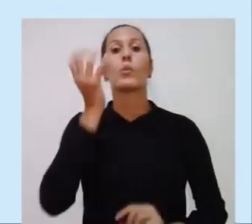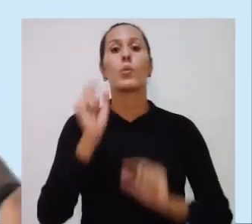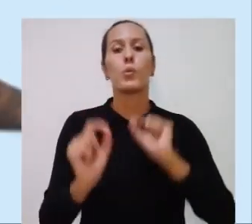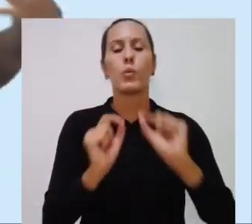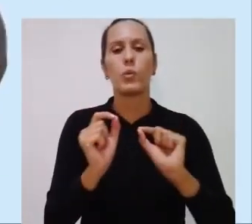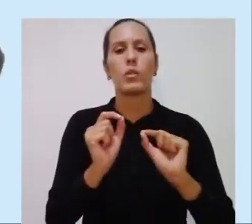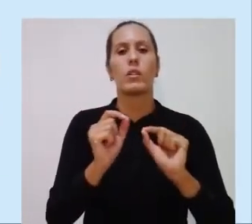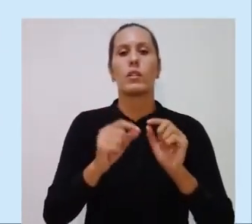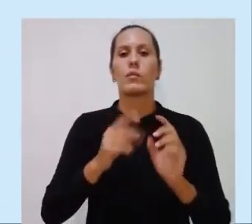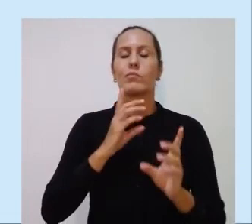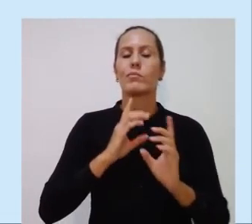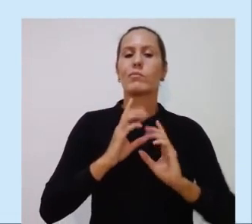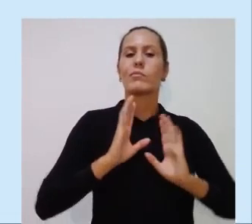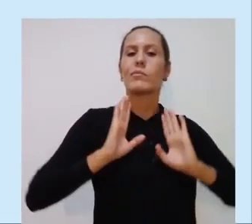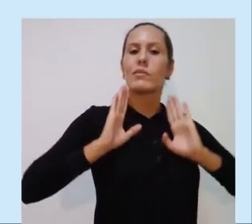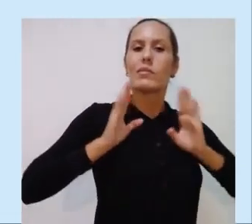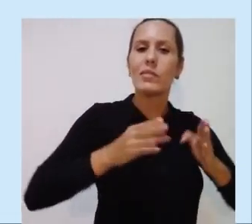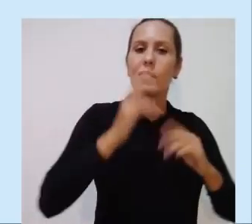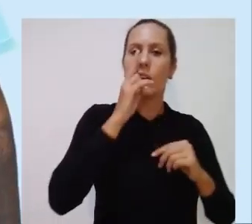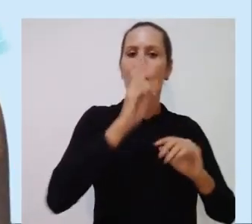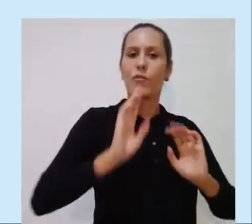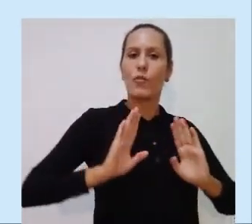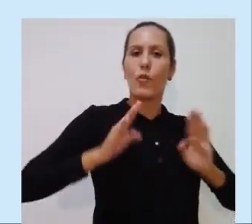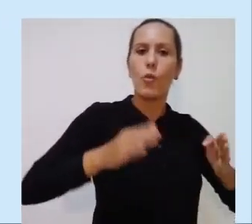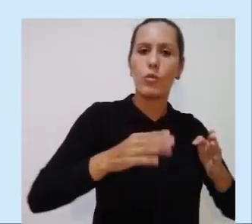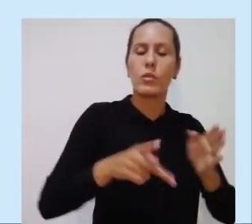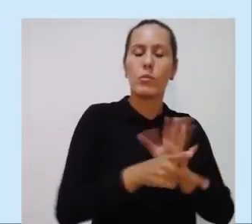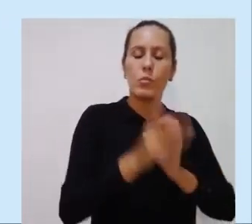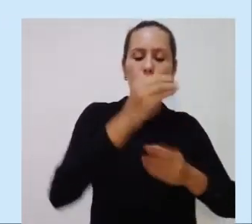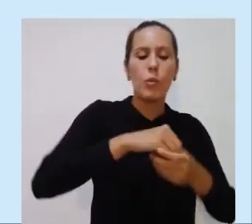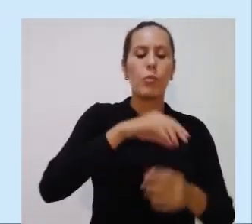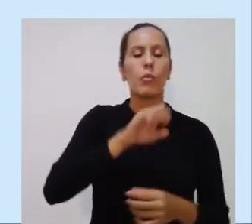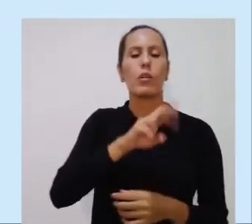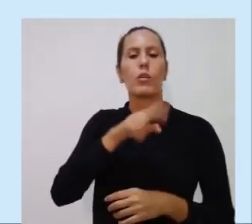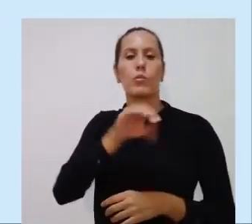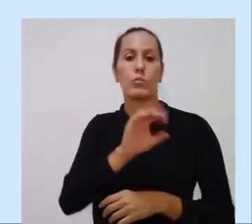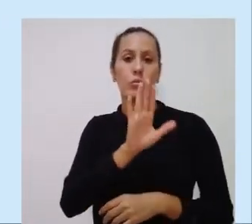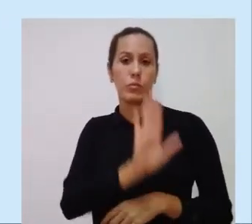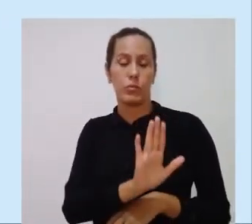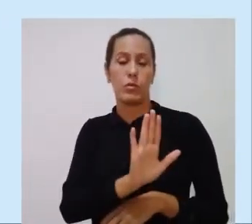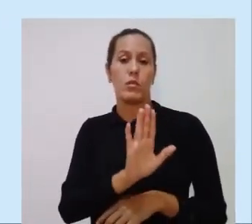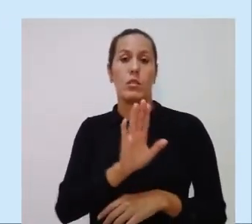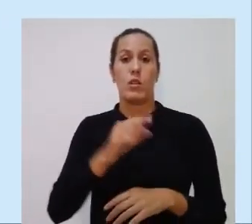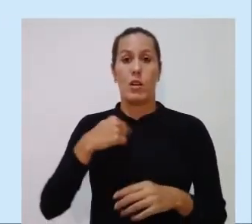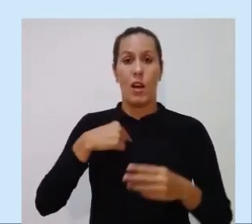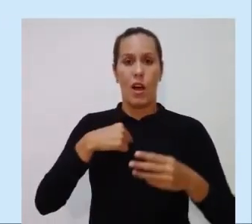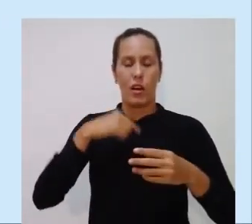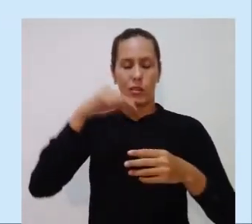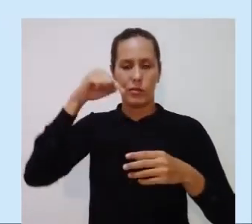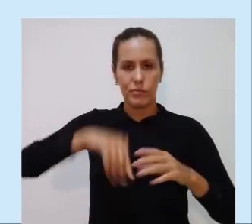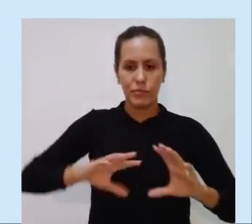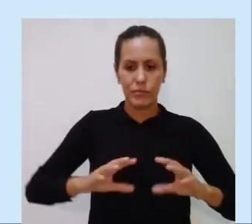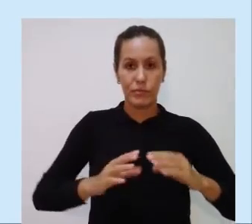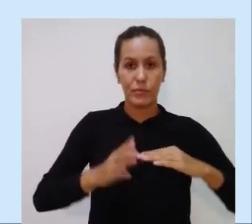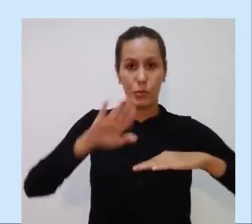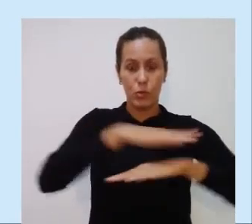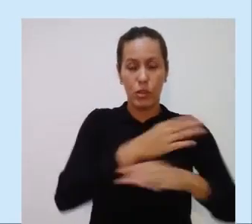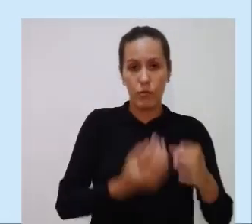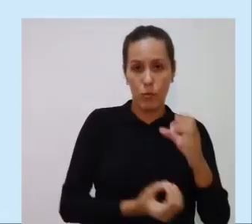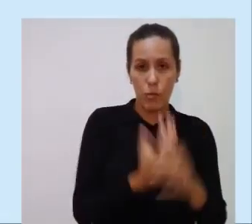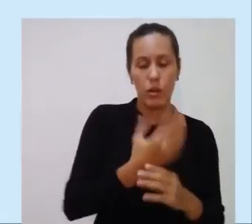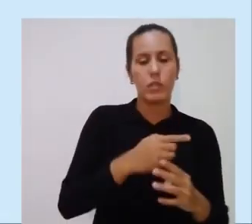a atuação direta do processo erosivo. Então, gente, essa formação do relevo, ela vai se dividir em 4